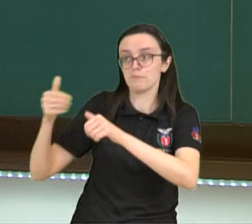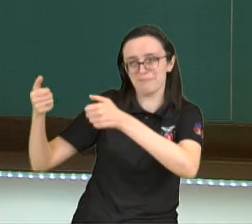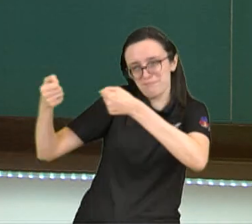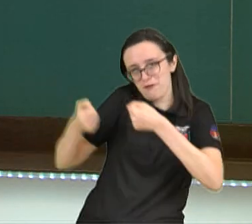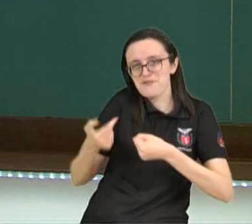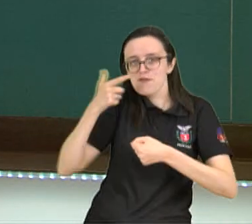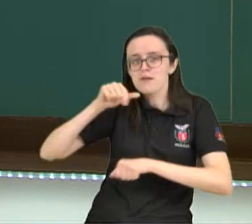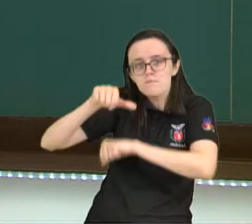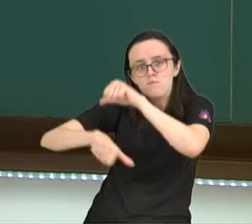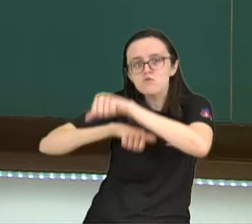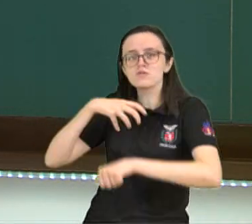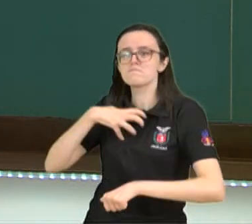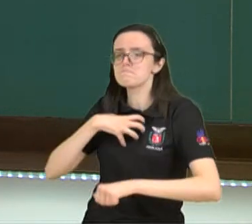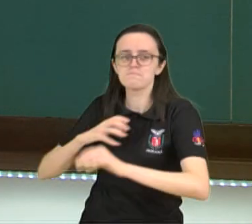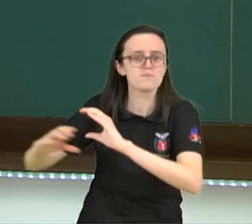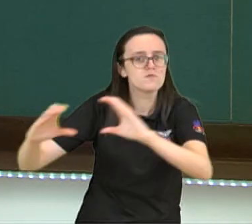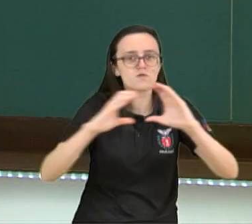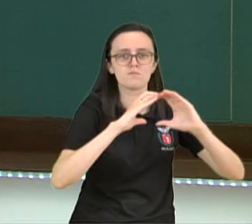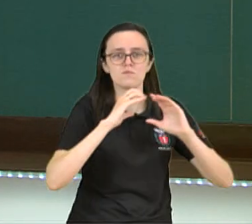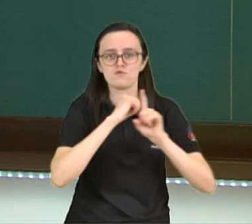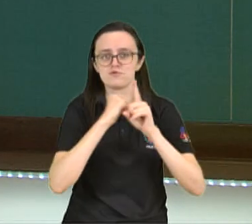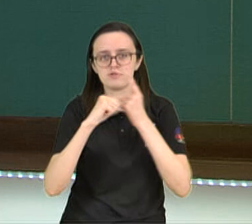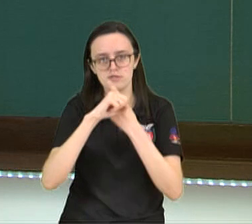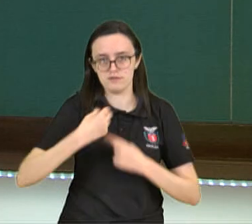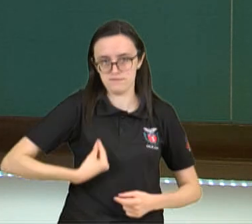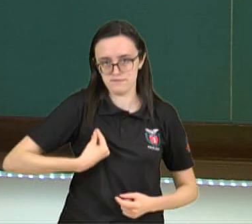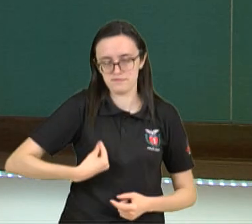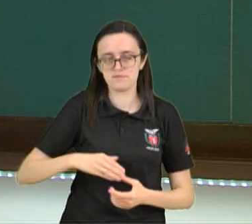induz pelos meios de comunicação social.